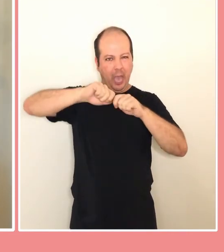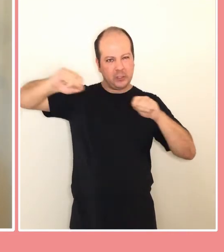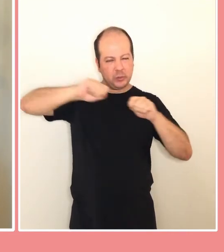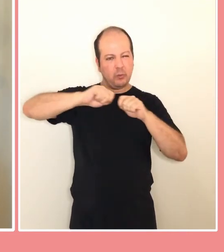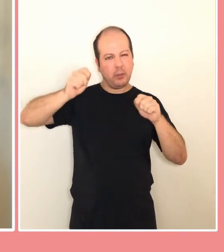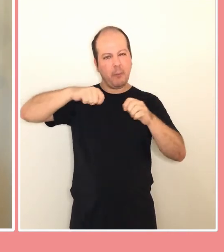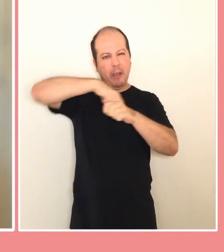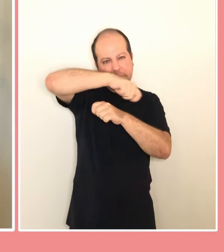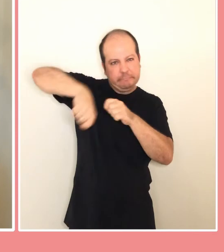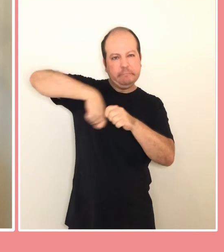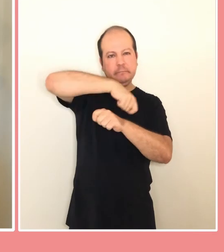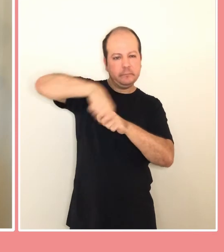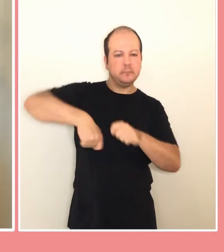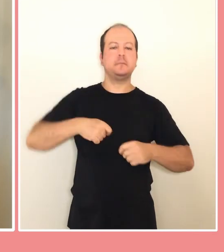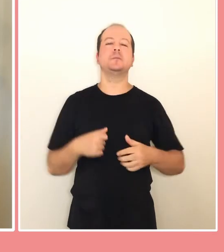vou